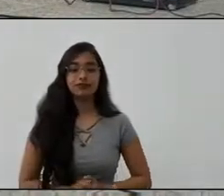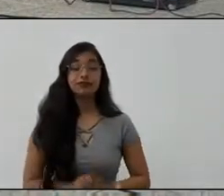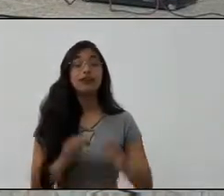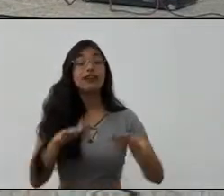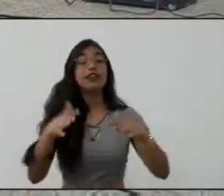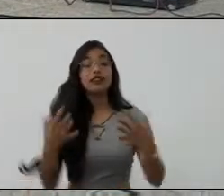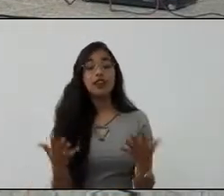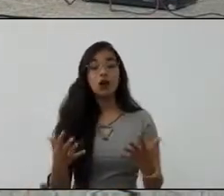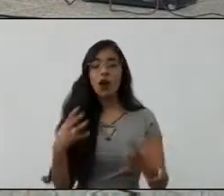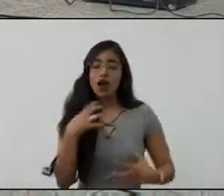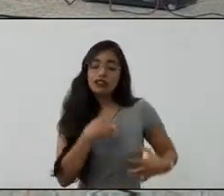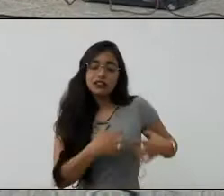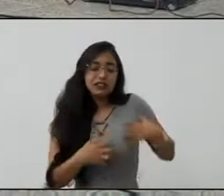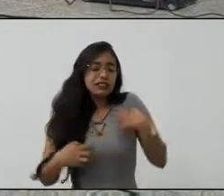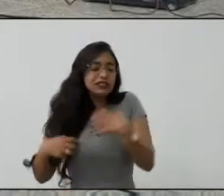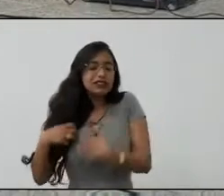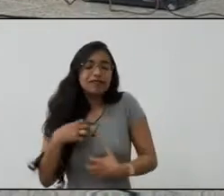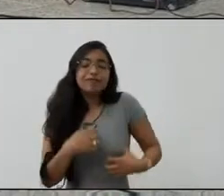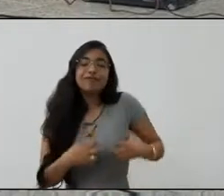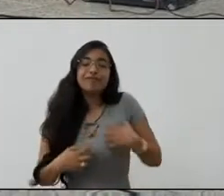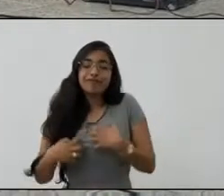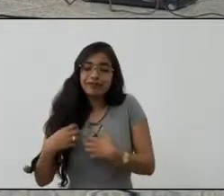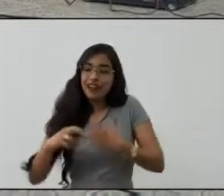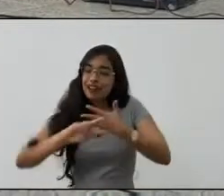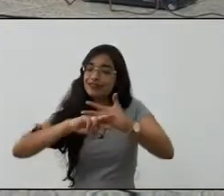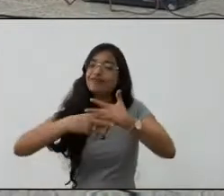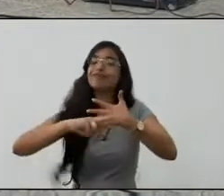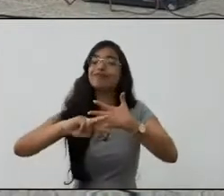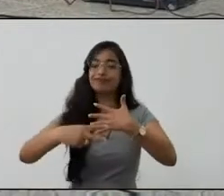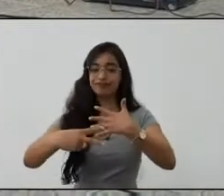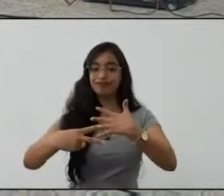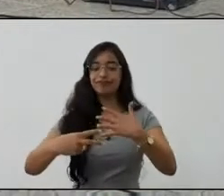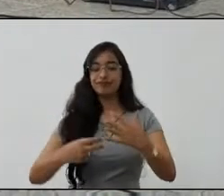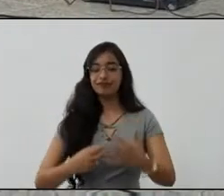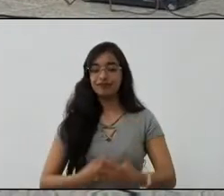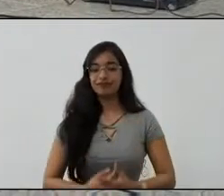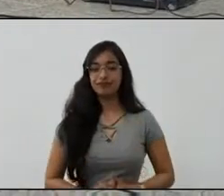Então a ansiedade, ela faz isso com as pessoas.